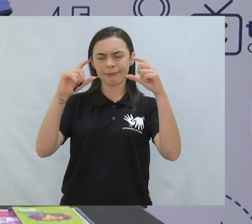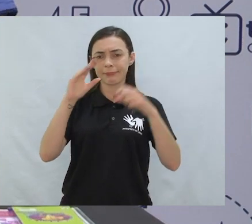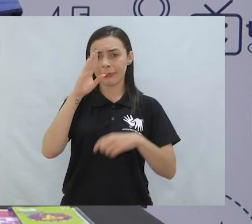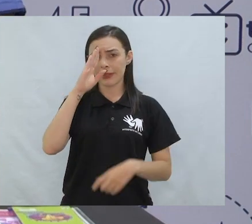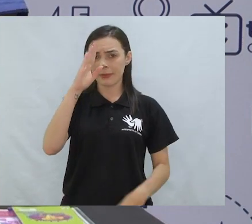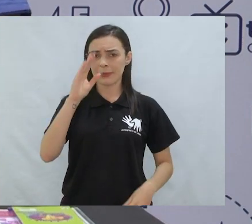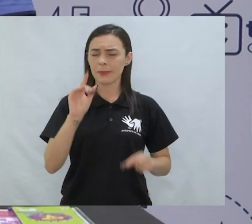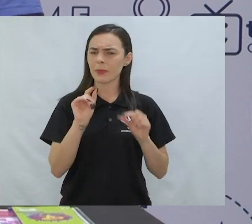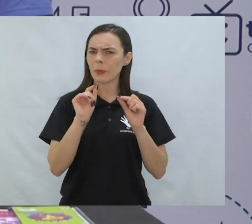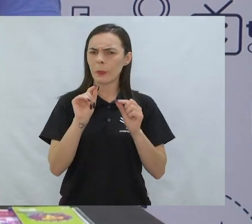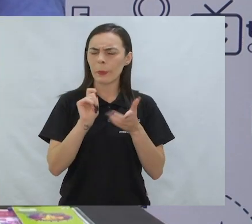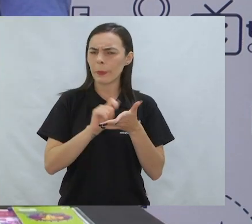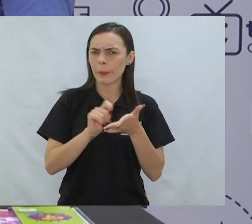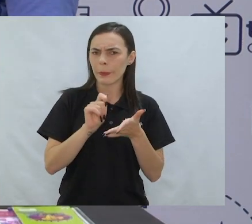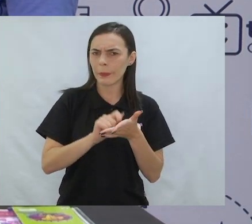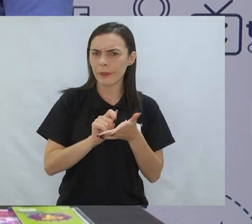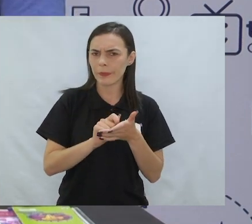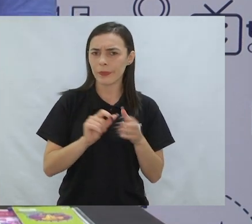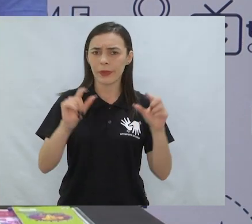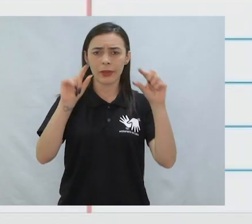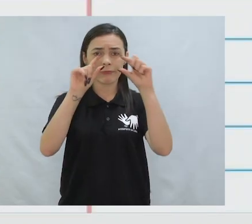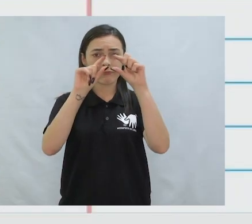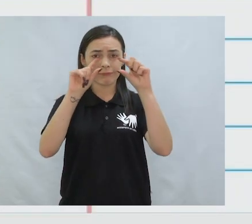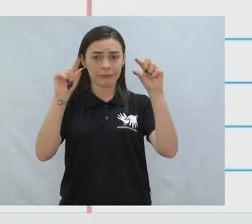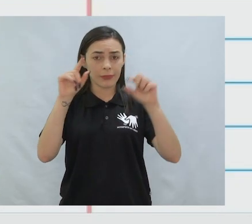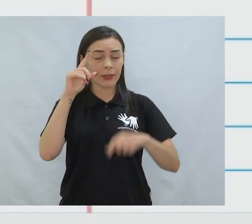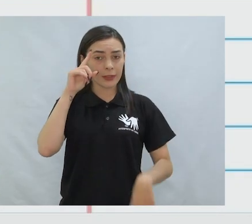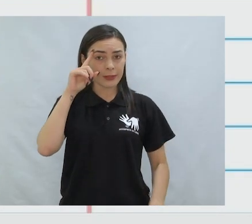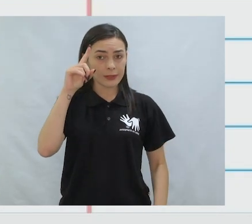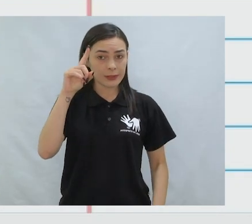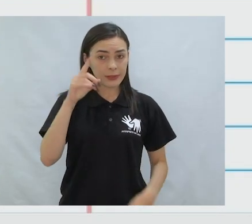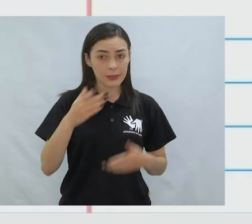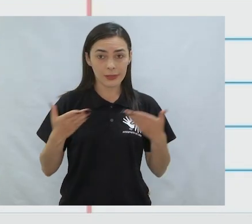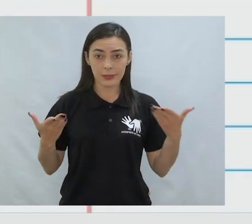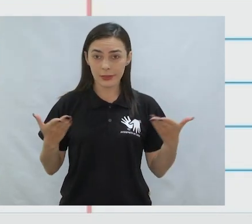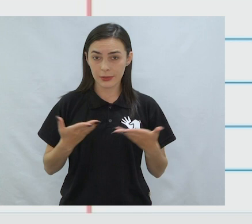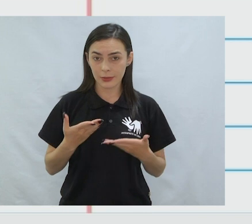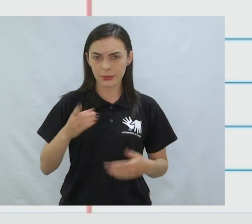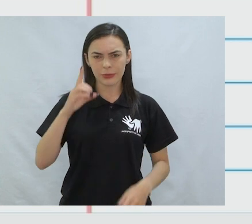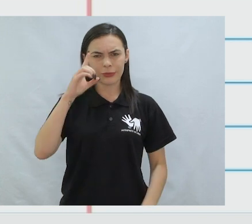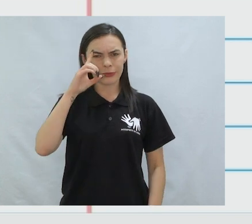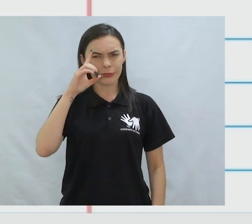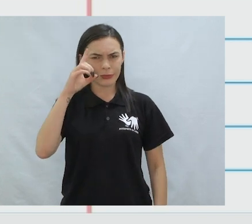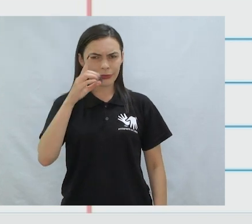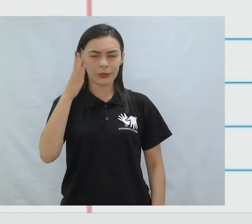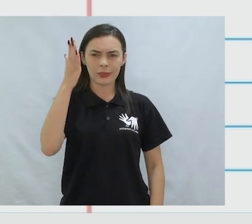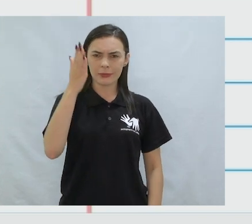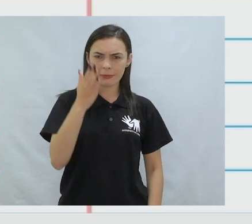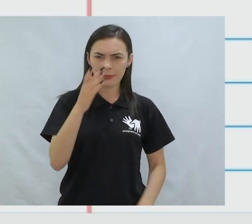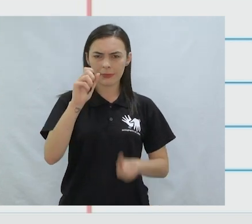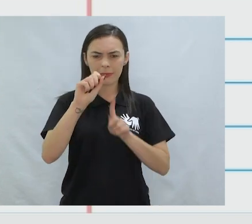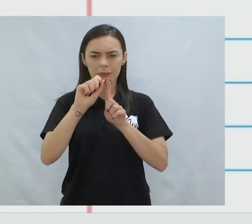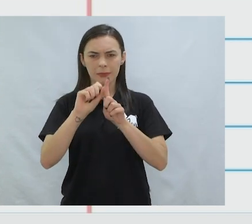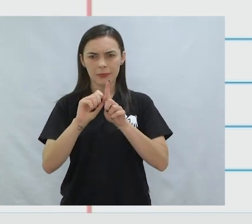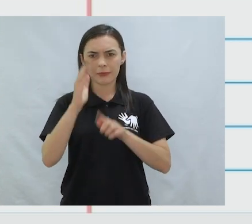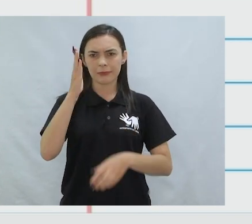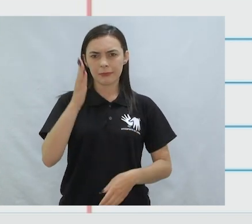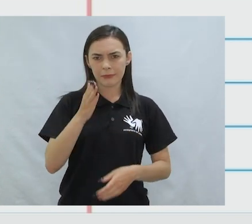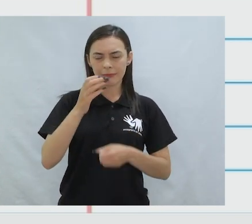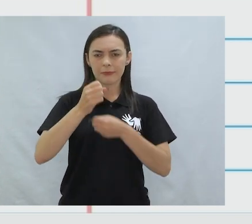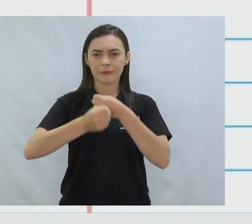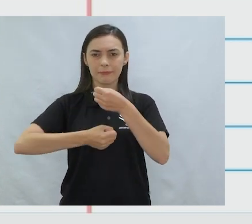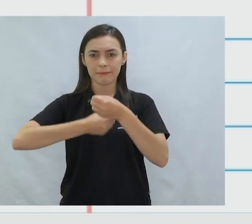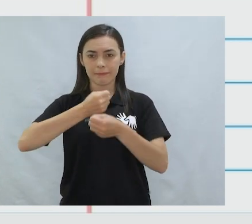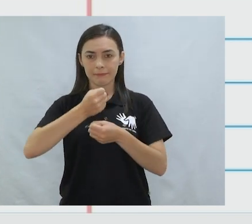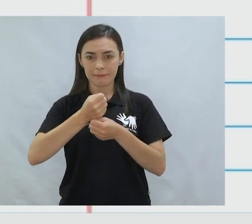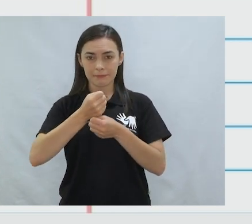colocar no seu cabeçalho? A data de hoje, então o dia, o mês e o ano. Nós vamos